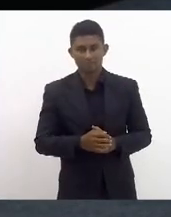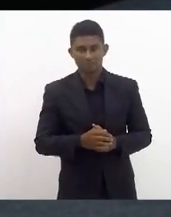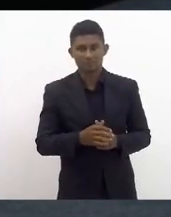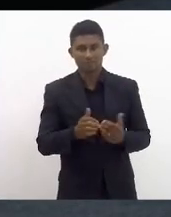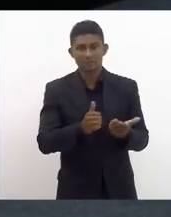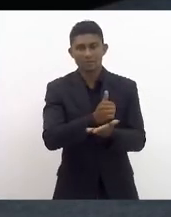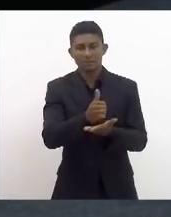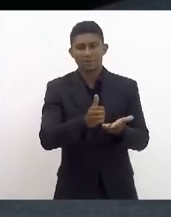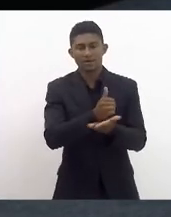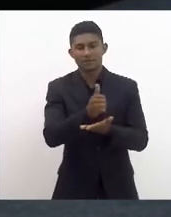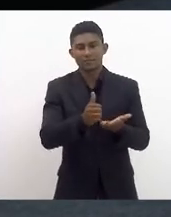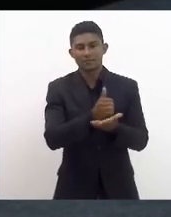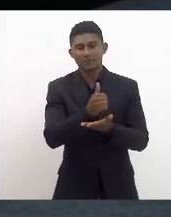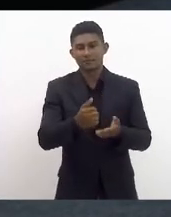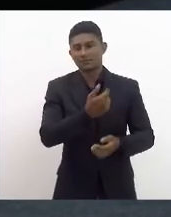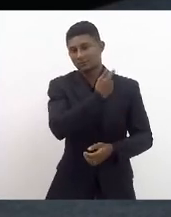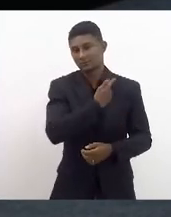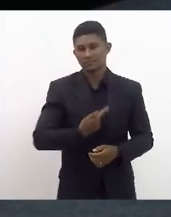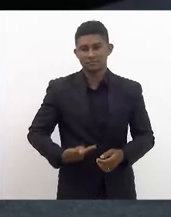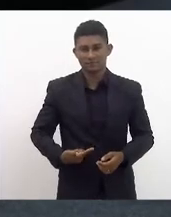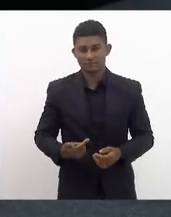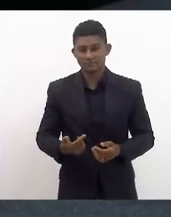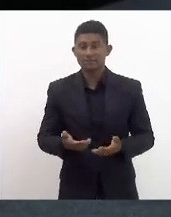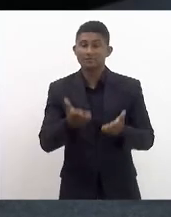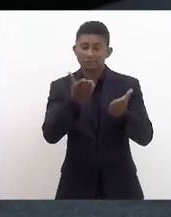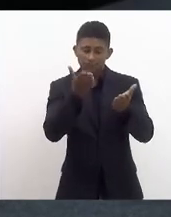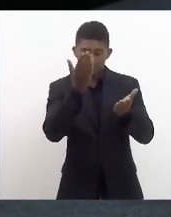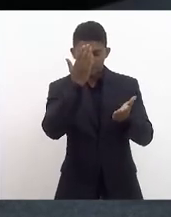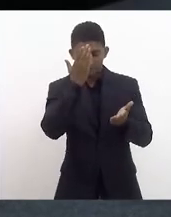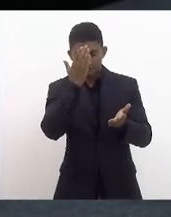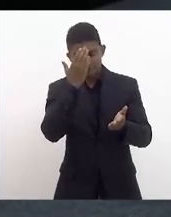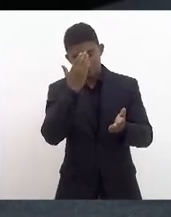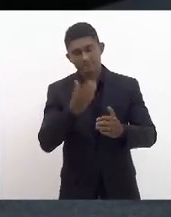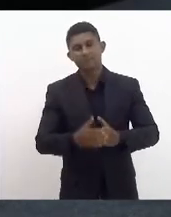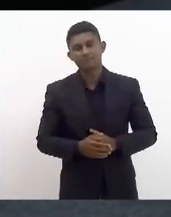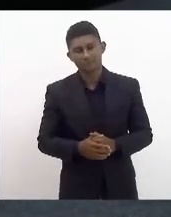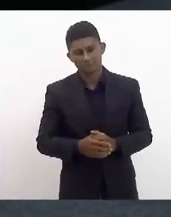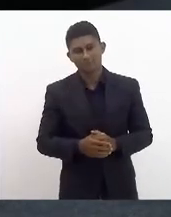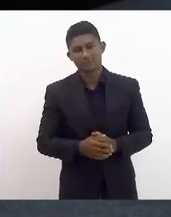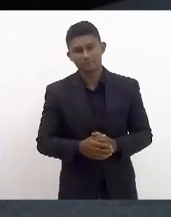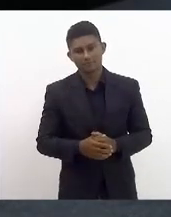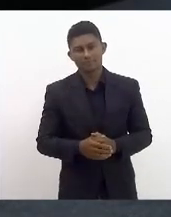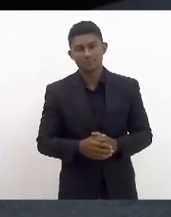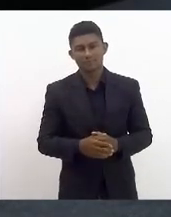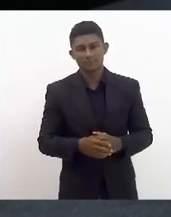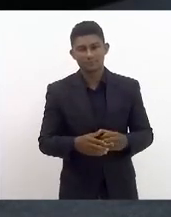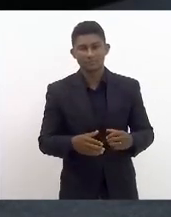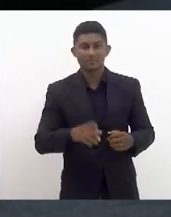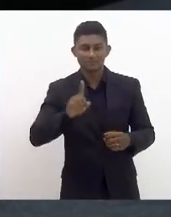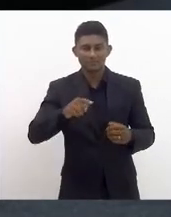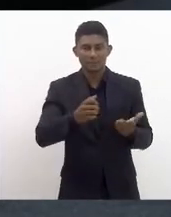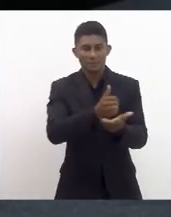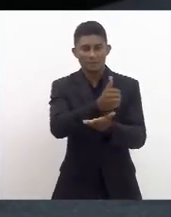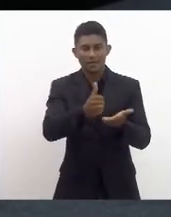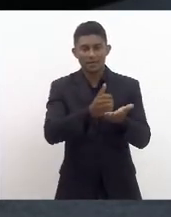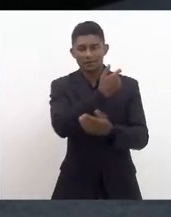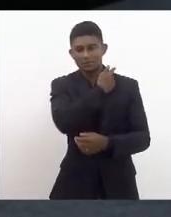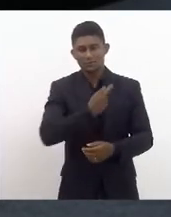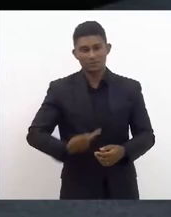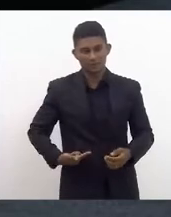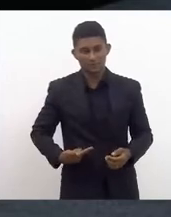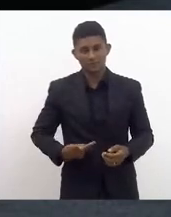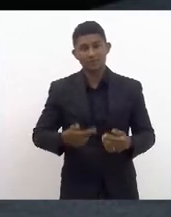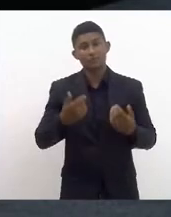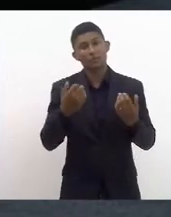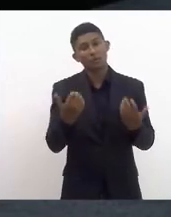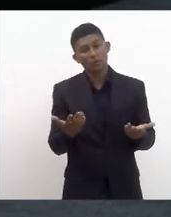do governo. E Vossa Excelência sabe melhor do que eu quem faz parte da base e quem faz